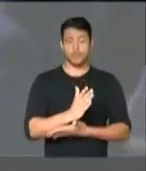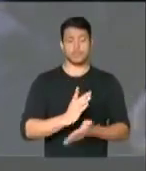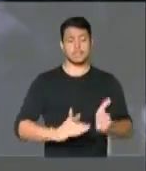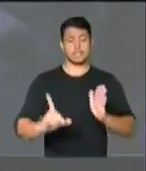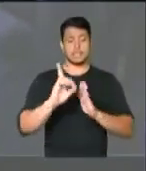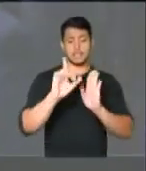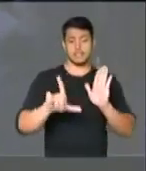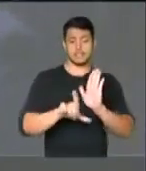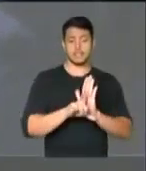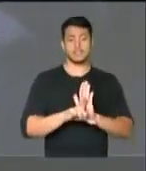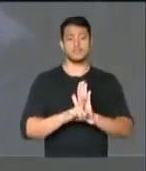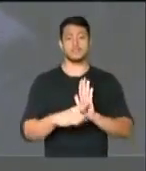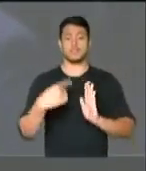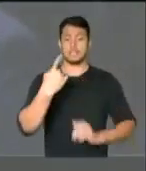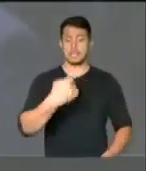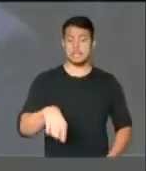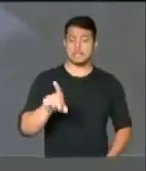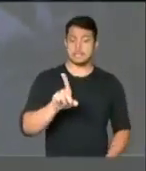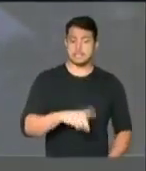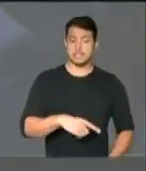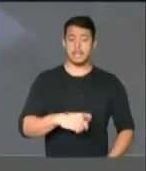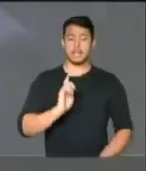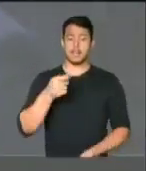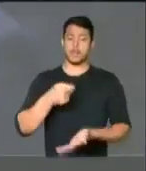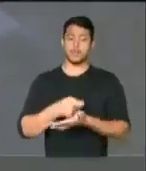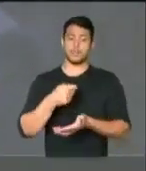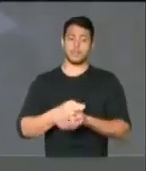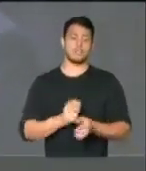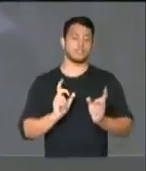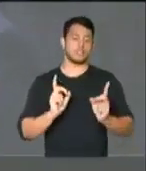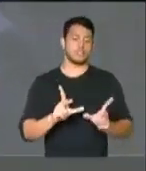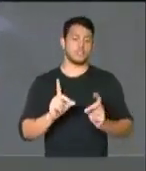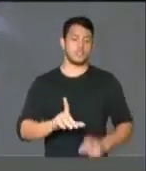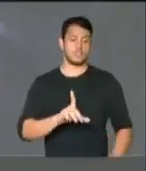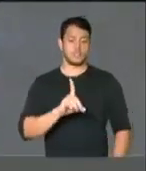cancela, na verdade, essa obrigação de vender, tem que ter que passar para uma distribuidora, presidente.